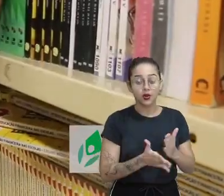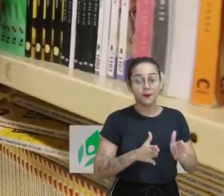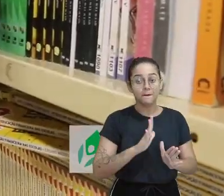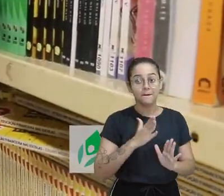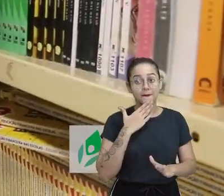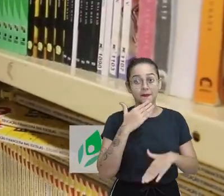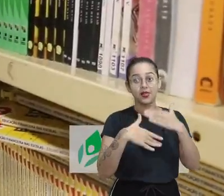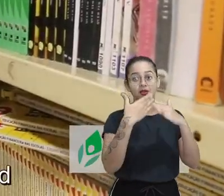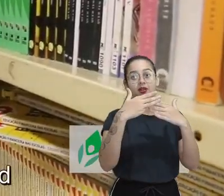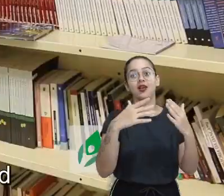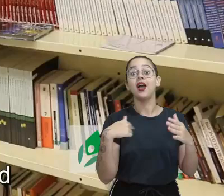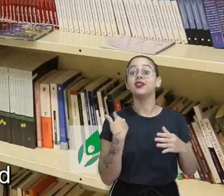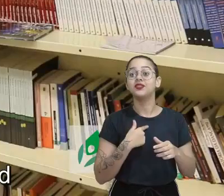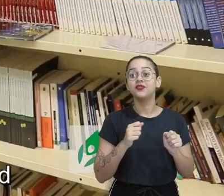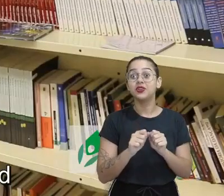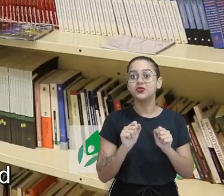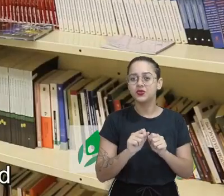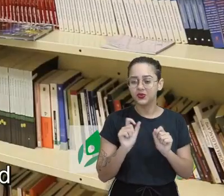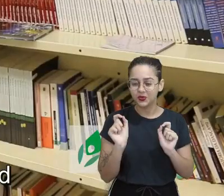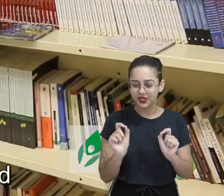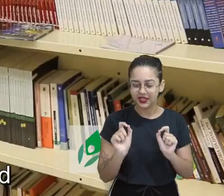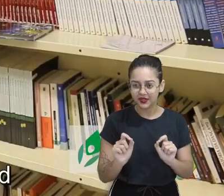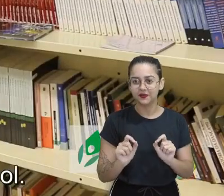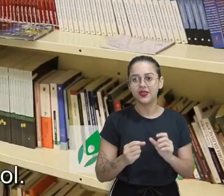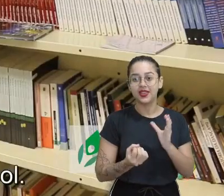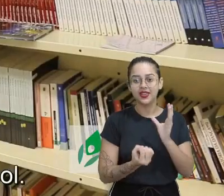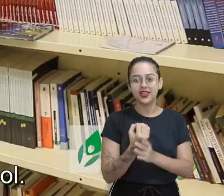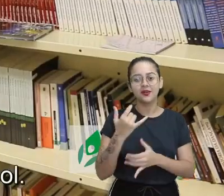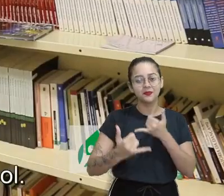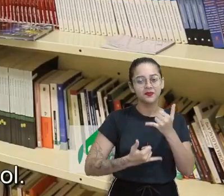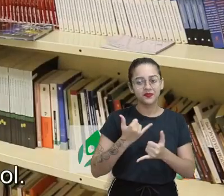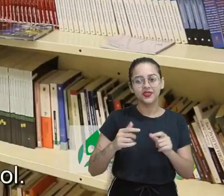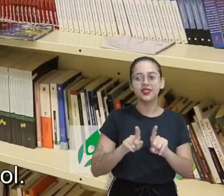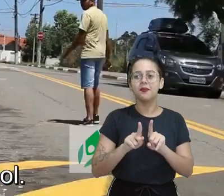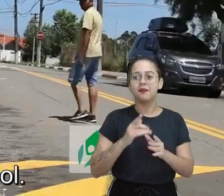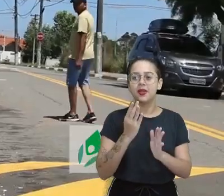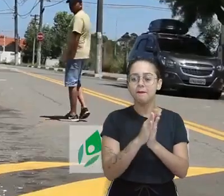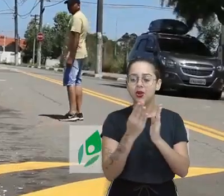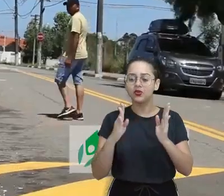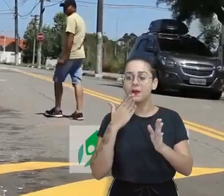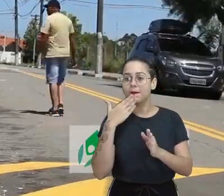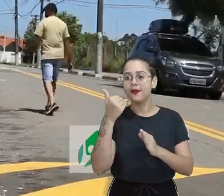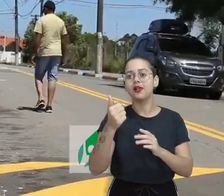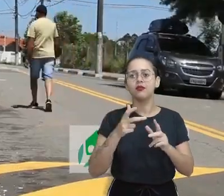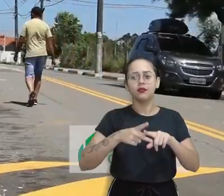a biblioteca, criamos uma brinquedoteca, arrumamos a escola inteira.